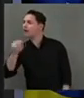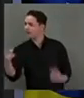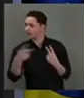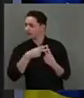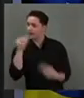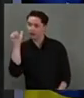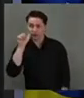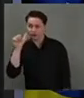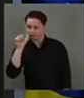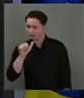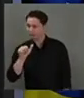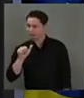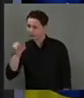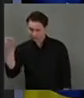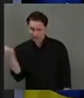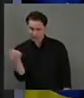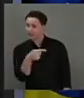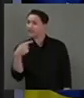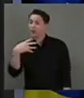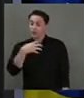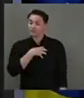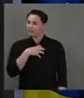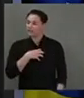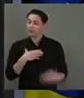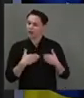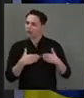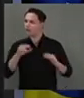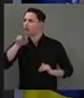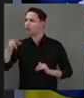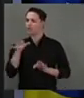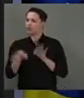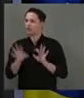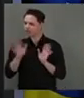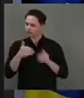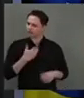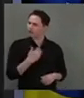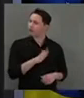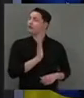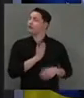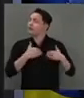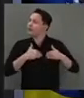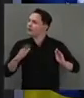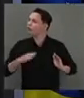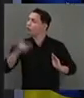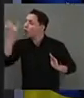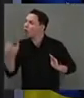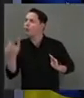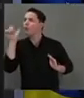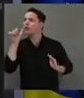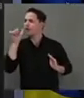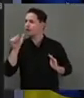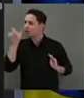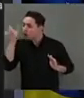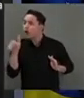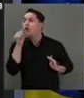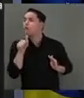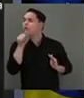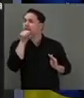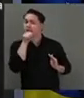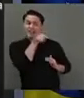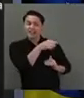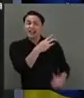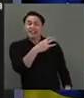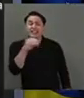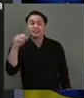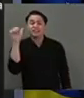mãe, como mulher, estão segregadas, 300 numa ala com 2 banheiros,